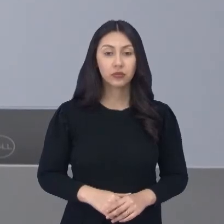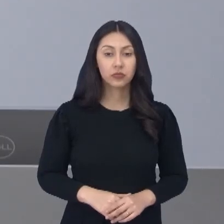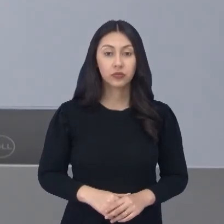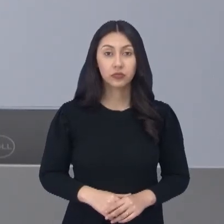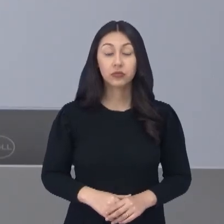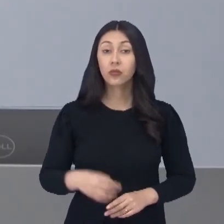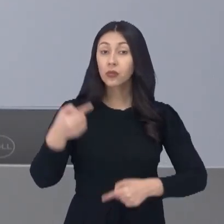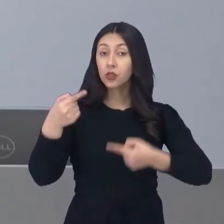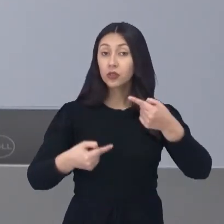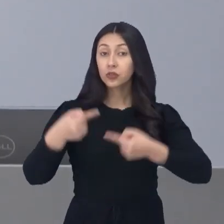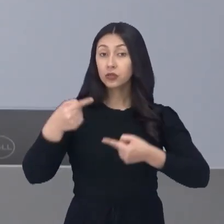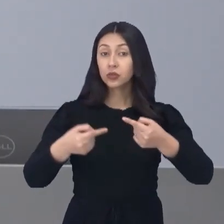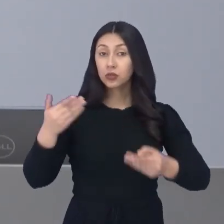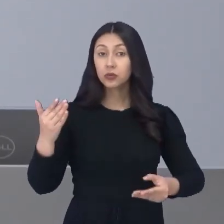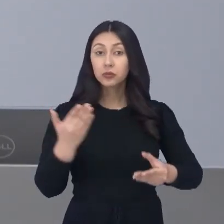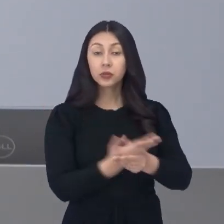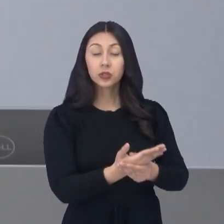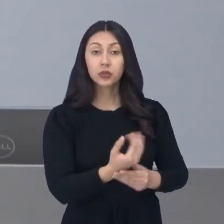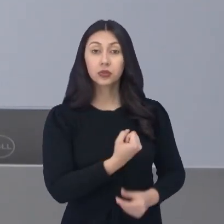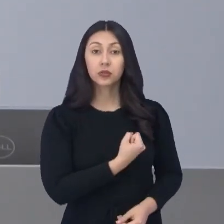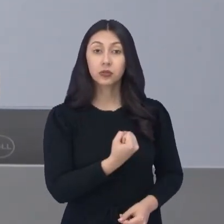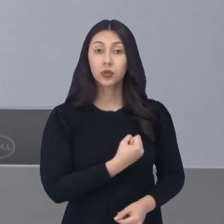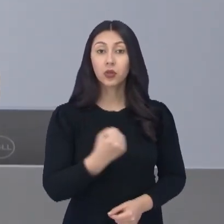Em discussão, o processo de número